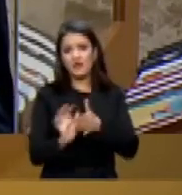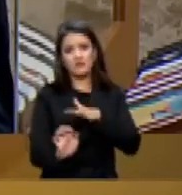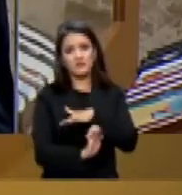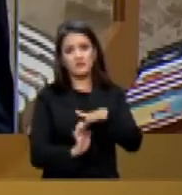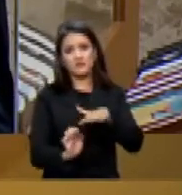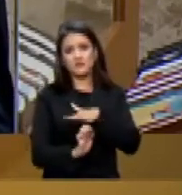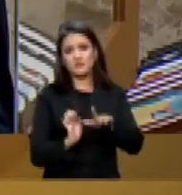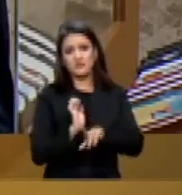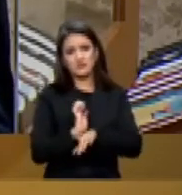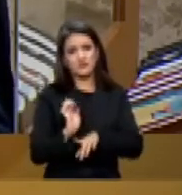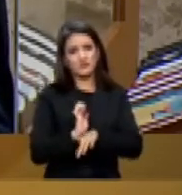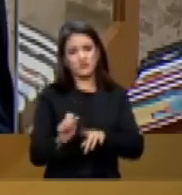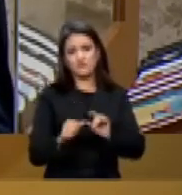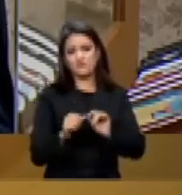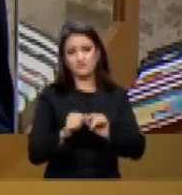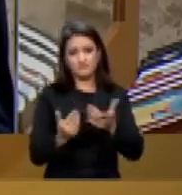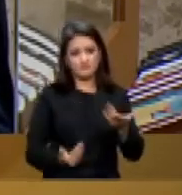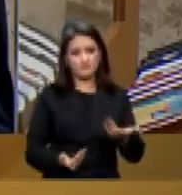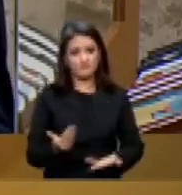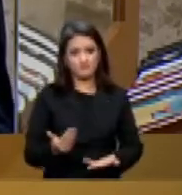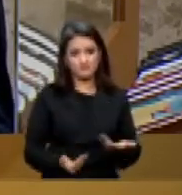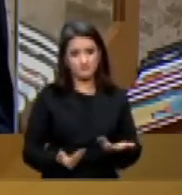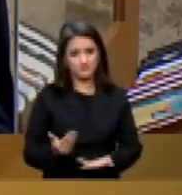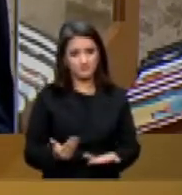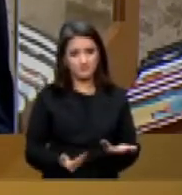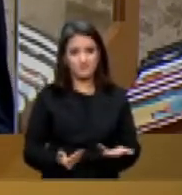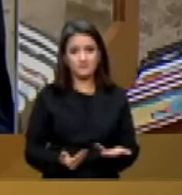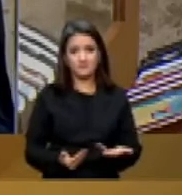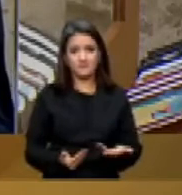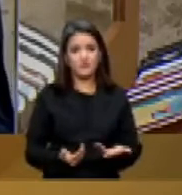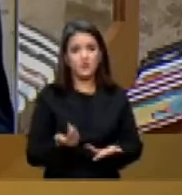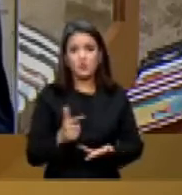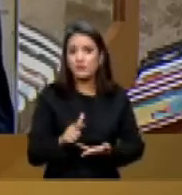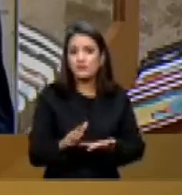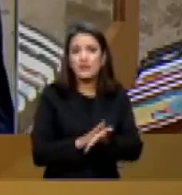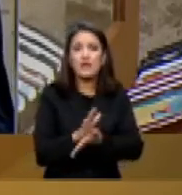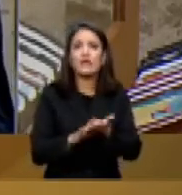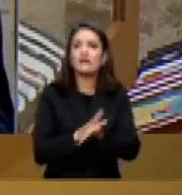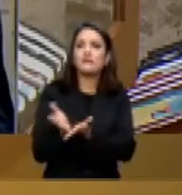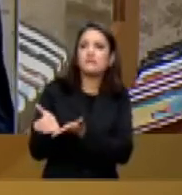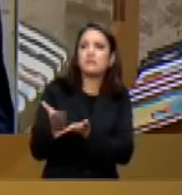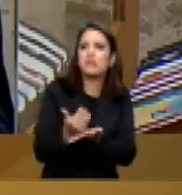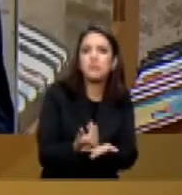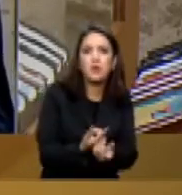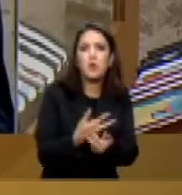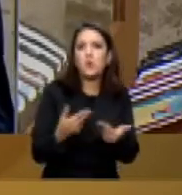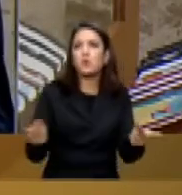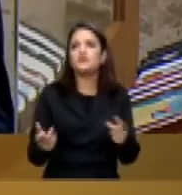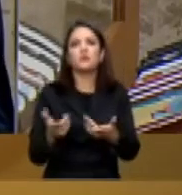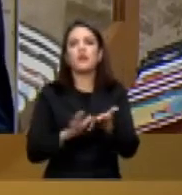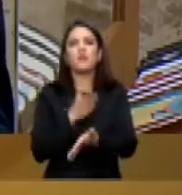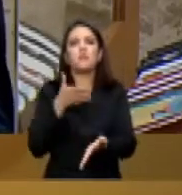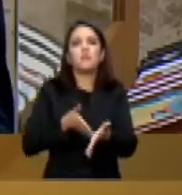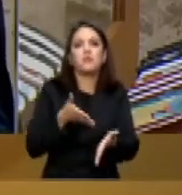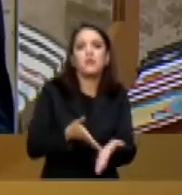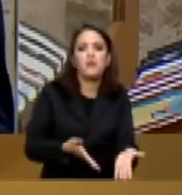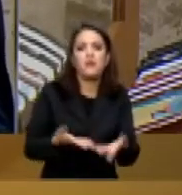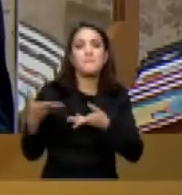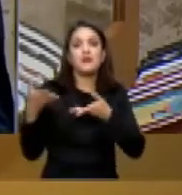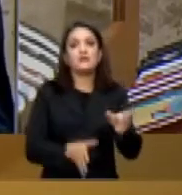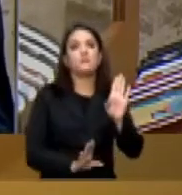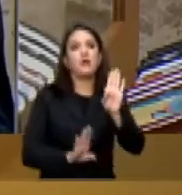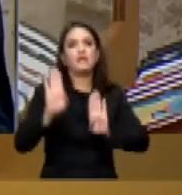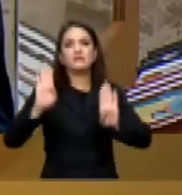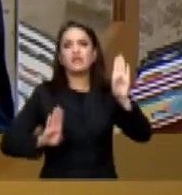estaduais prestadoras do serviço. Não há confisco de ativos dessas empresas, não há óbices para que elas participem dos processos